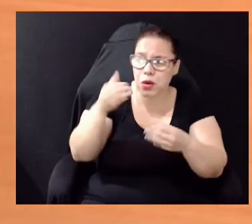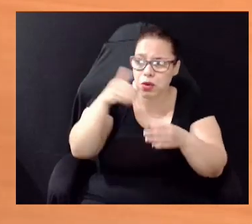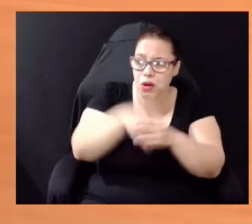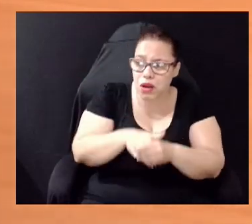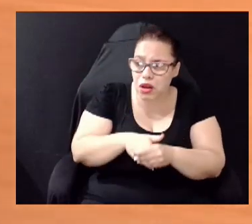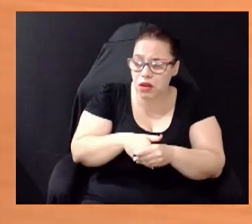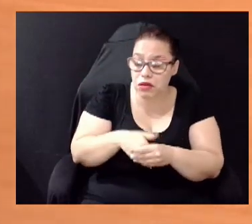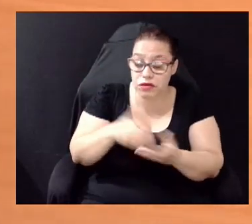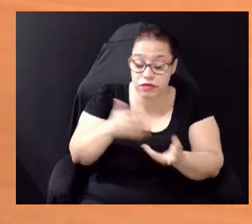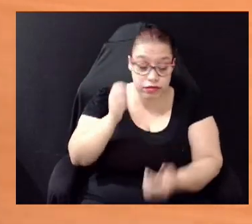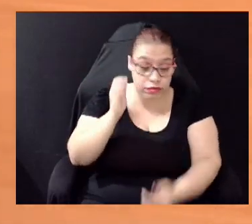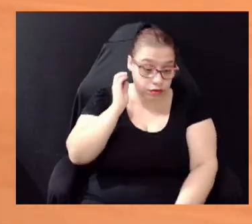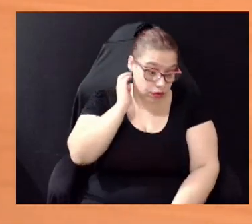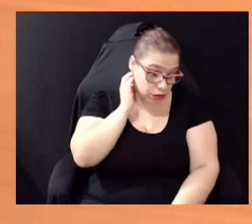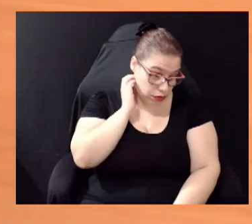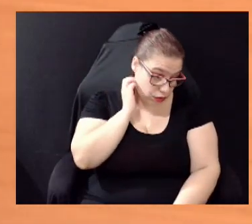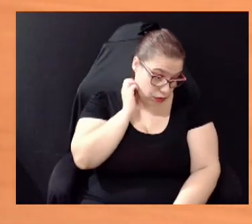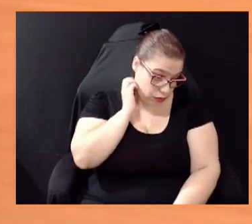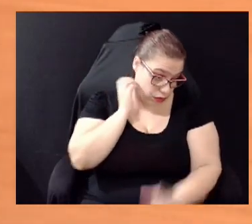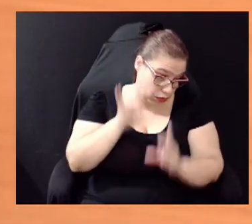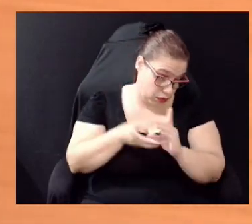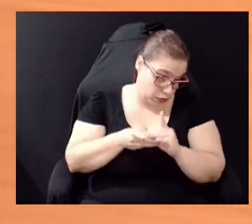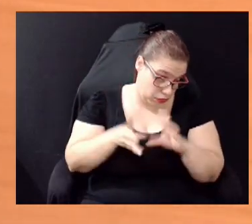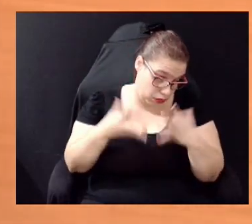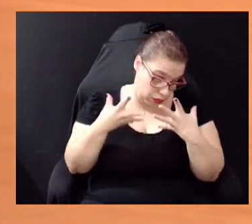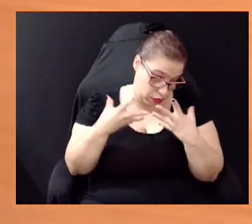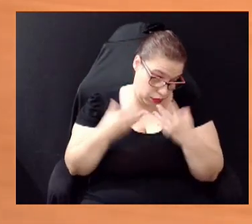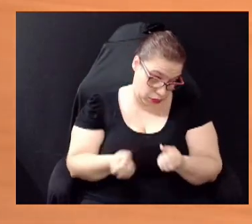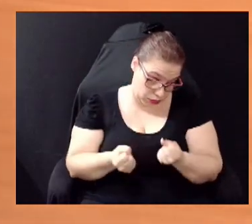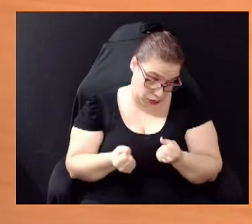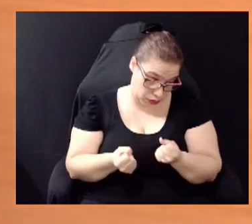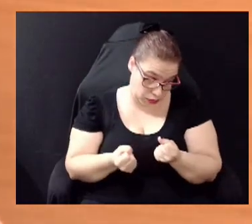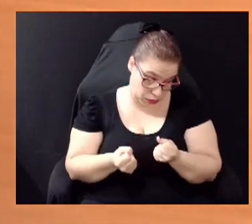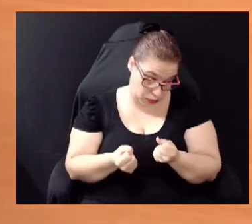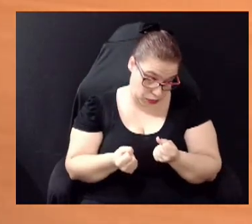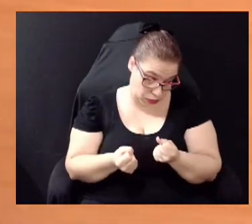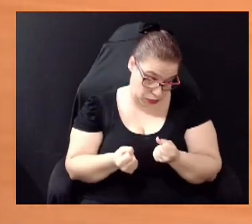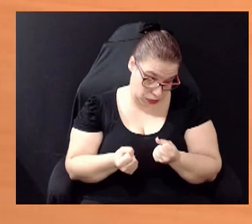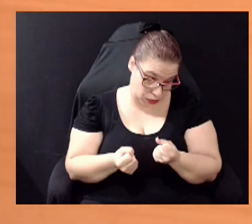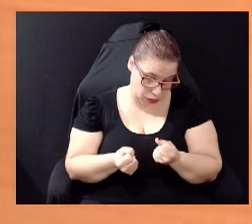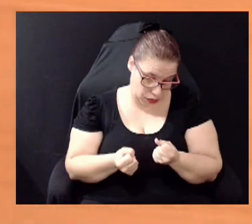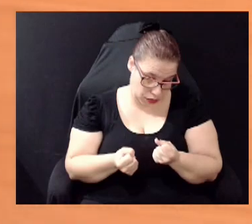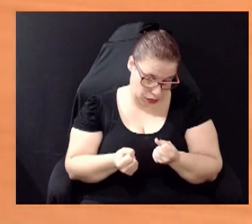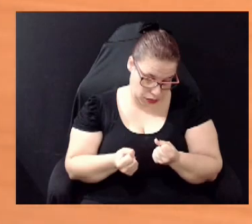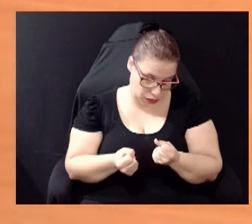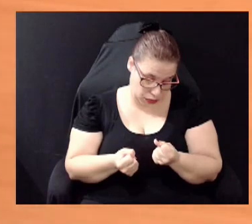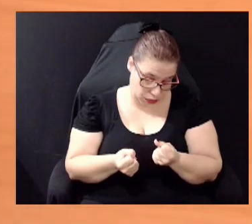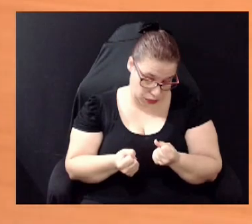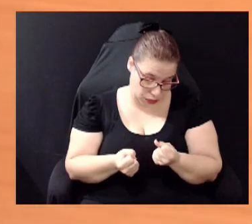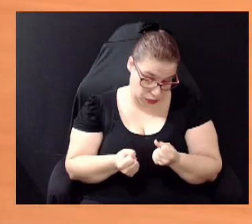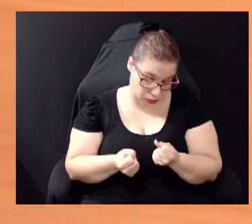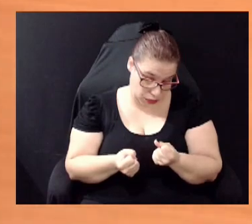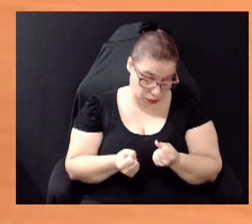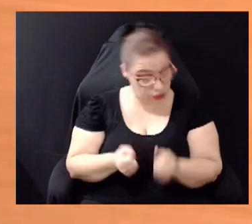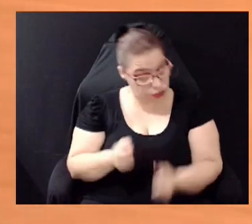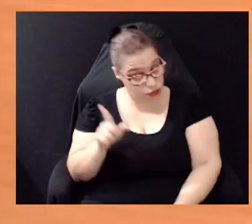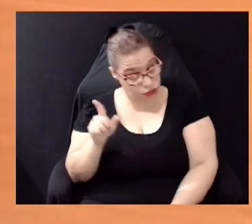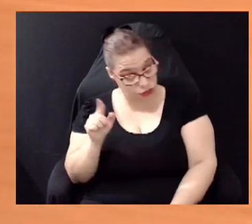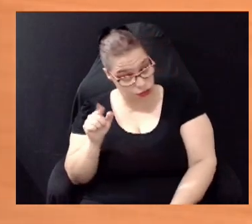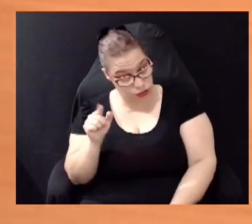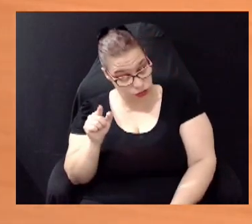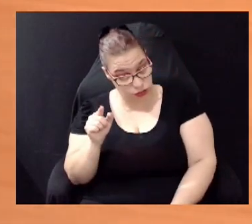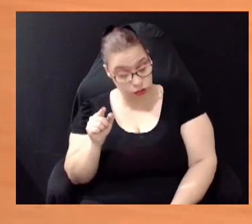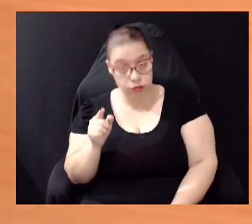somos democráticas, nós aceitamos quando nós ganhamos, quando nós perdemos, não é, enfim, deixa pra